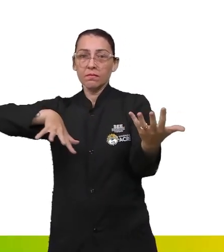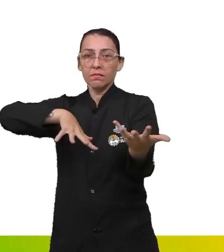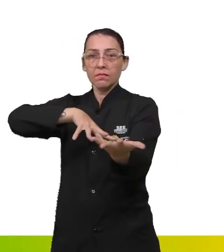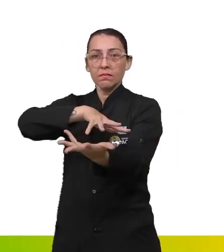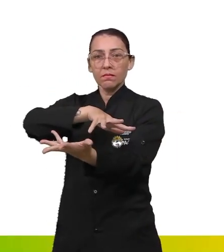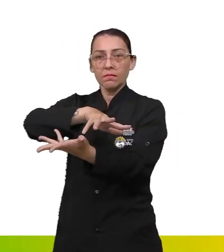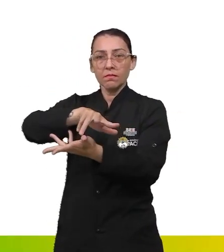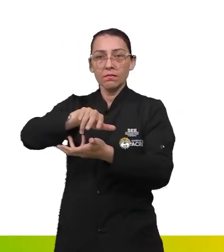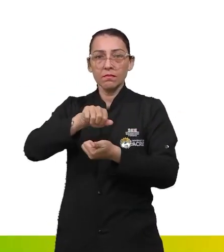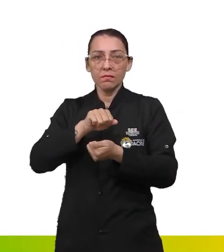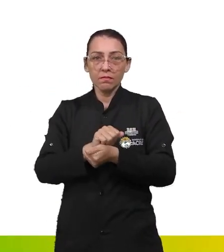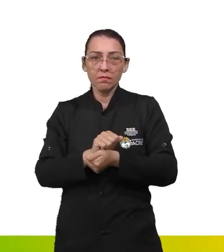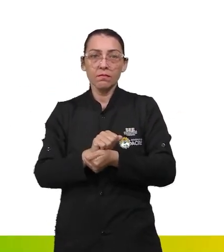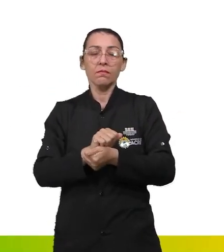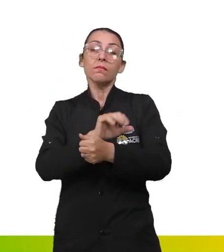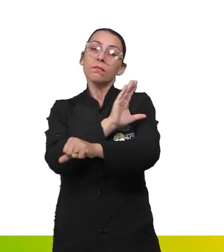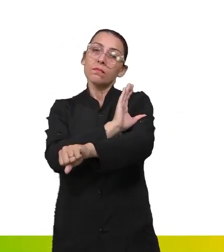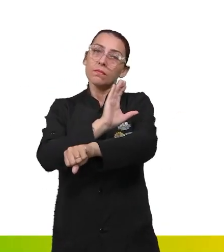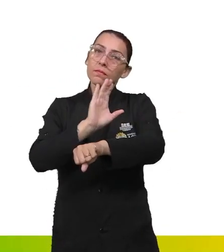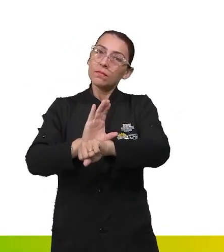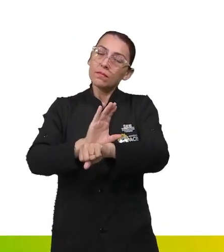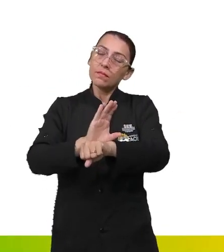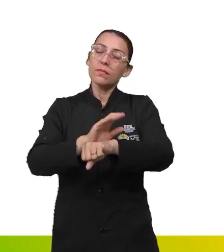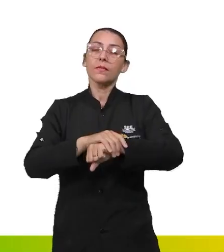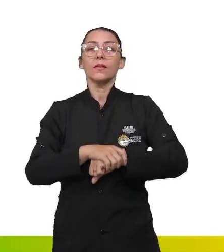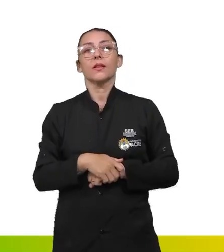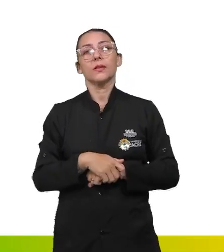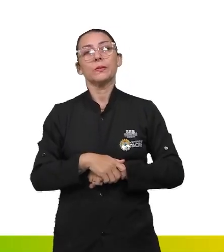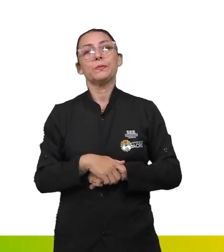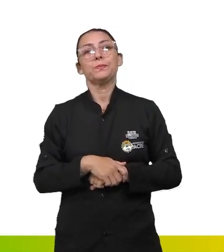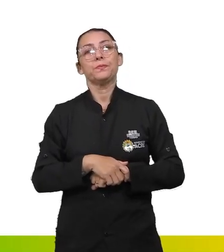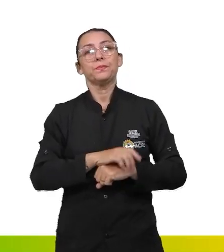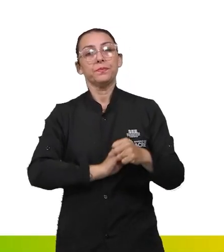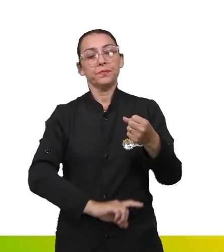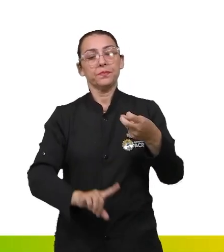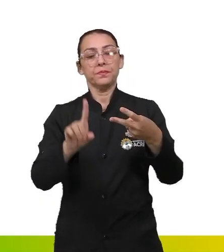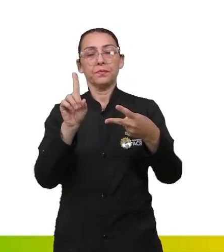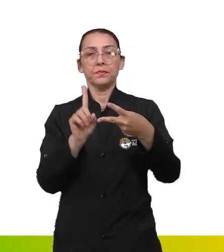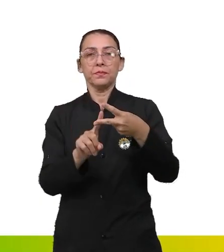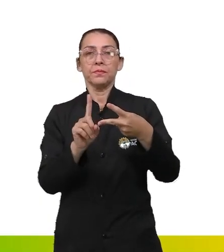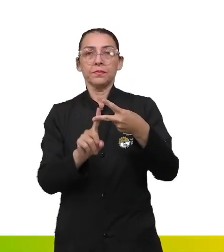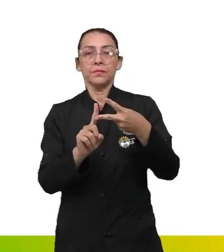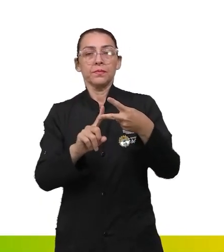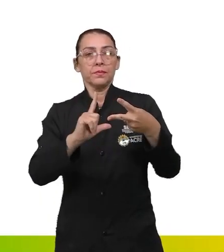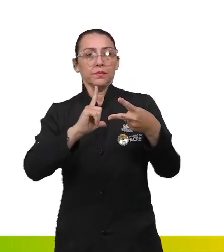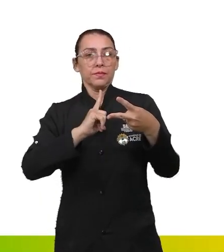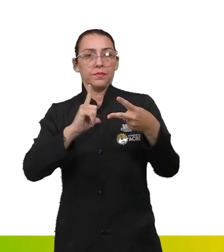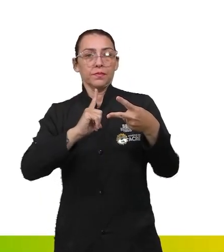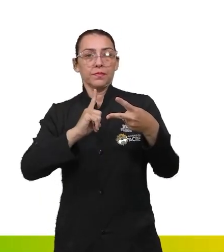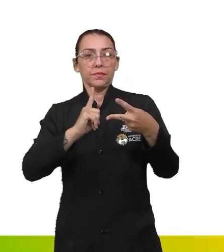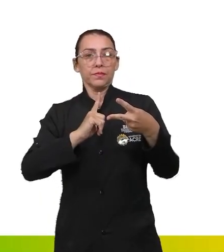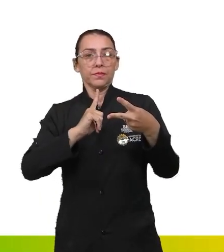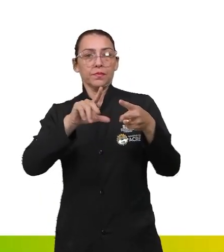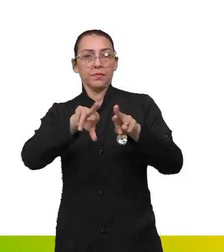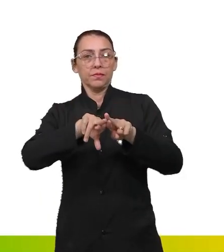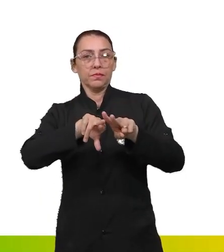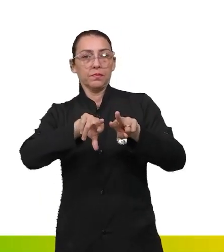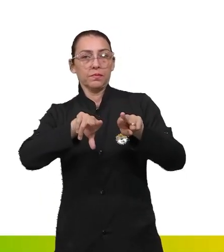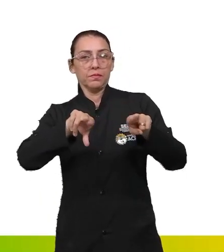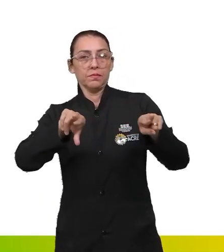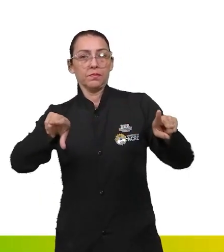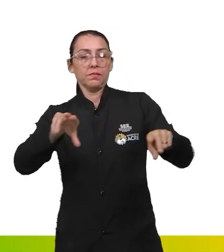diversos do mundo em termos culturais. No segundo marcador, nós temos um comentário a respeito